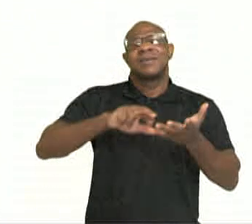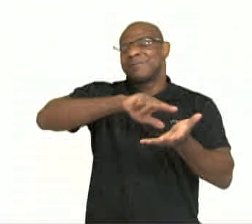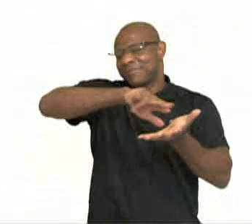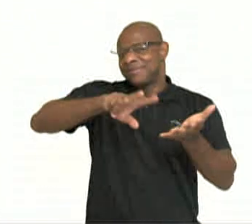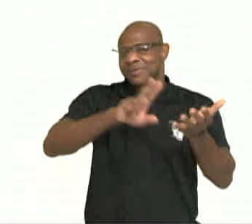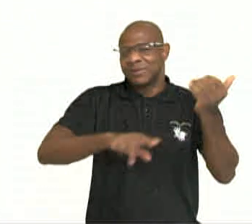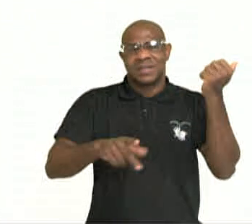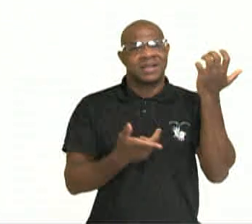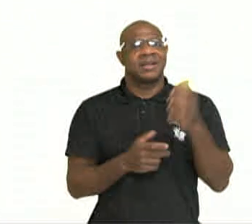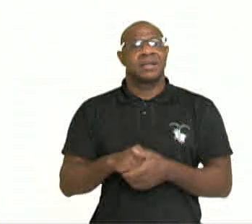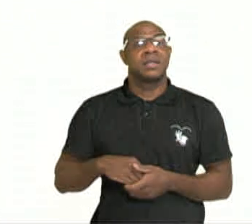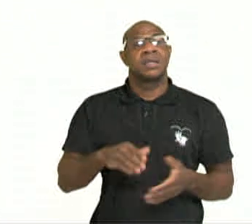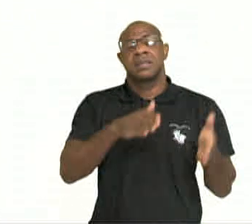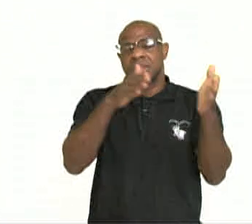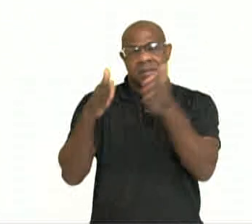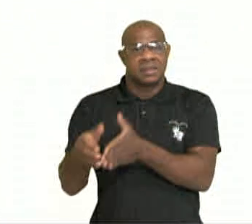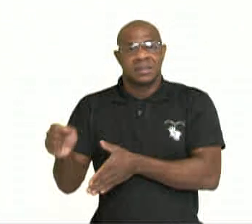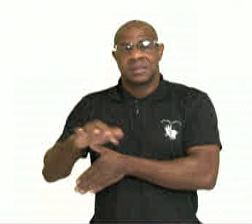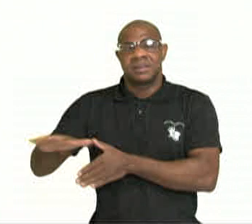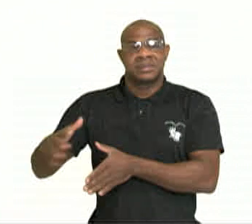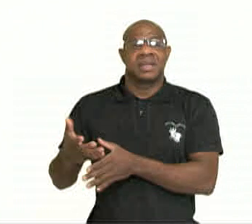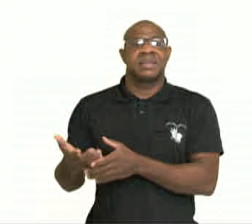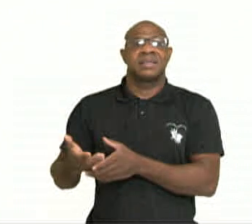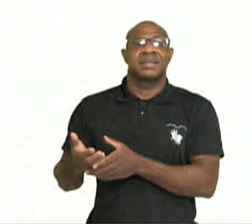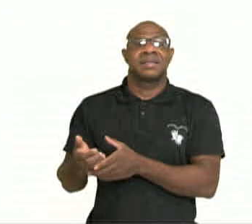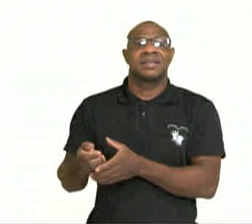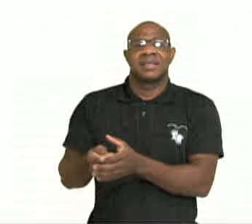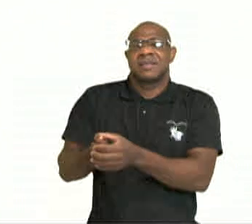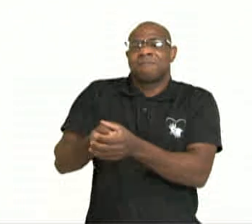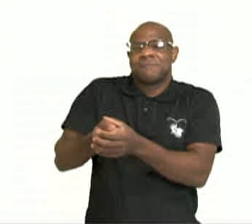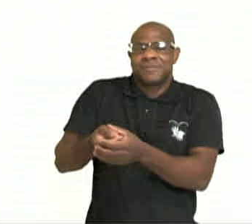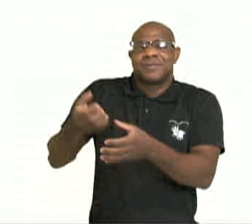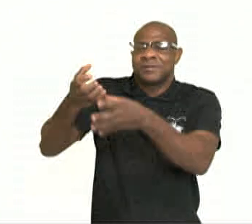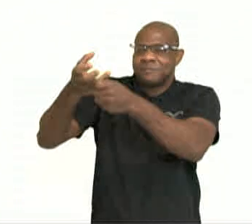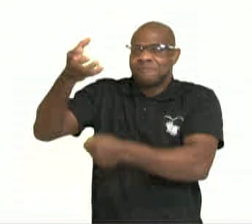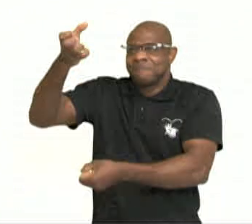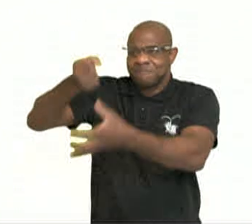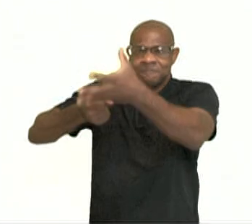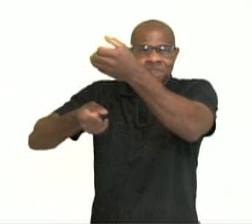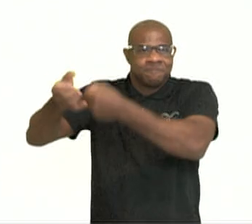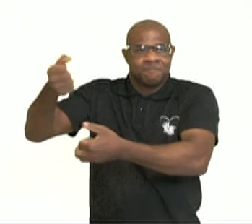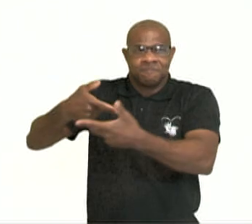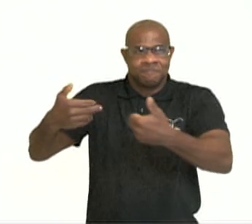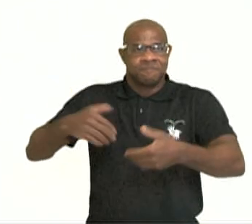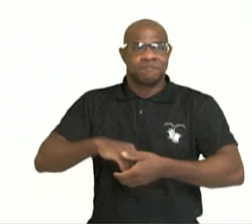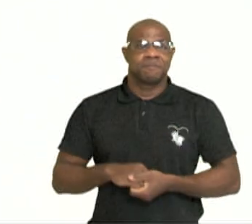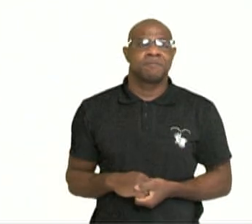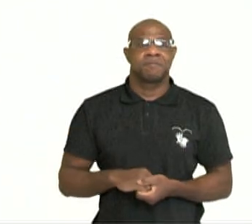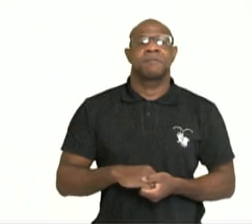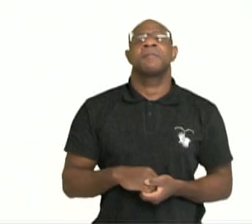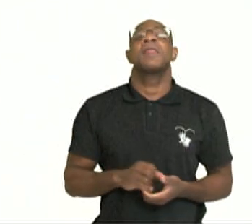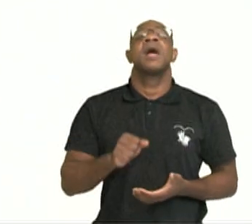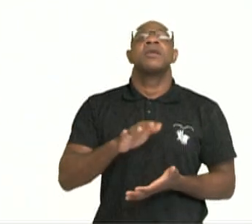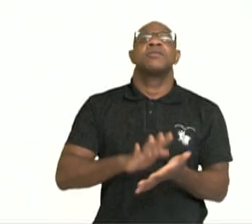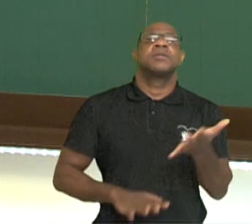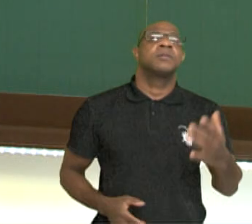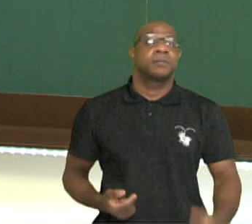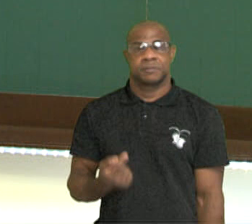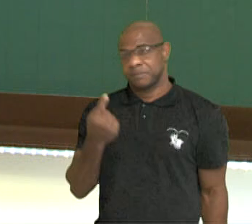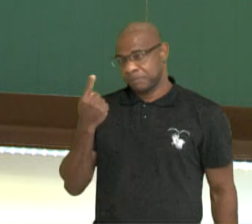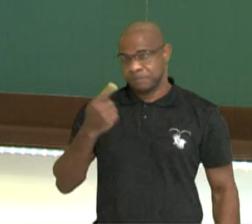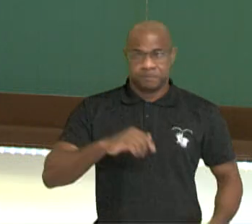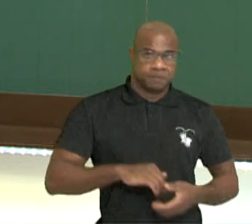grãos, frutos, sementes que podem ser retirados de alguns vegetais. E nós vamos para a nossa